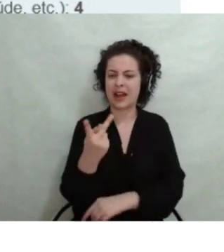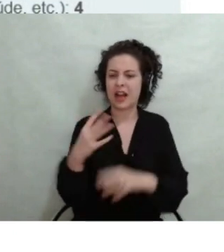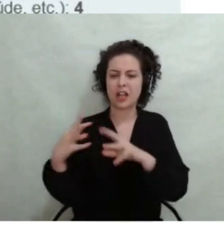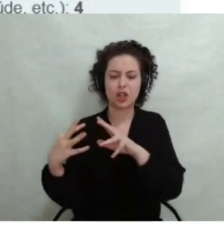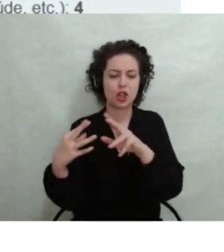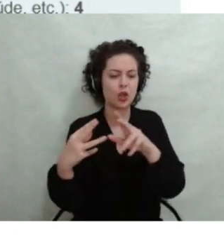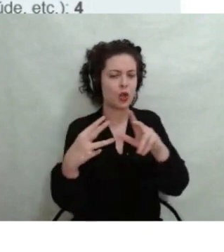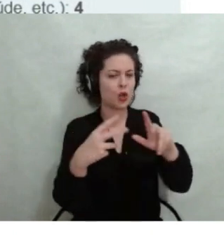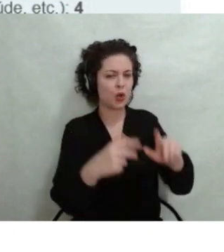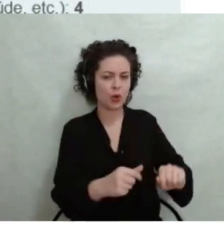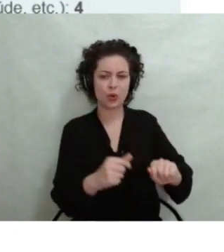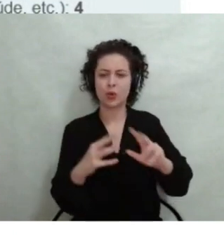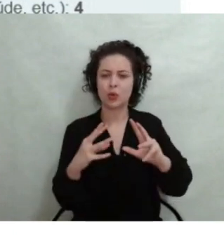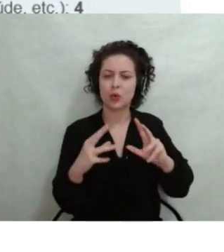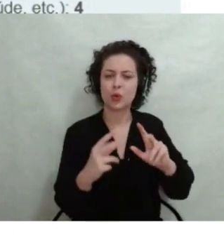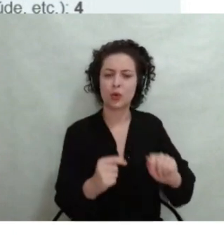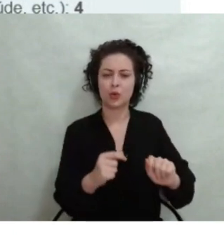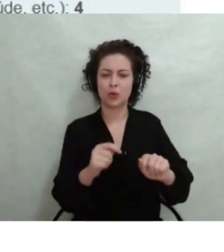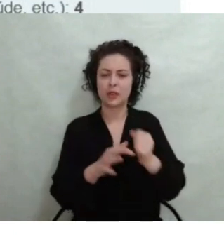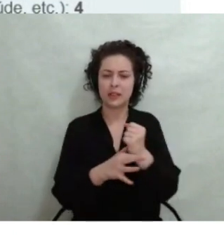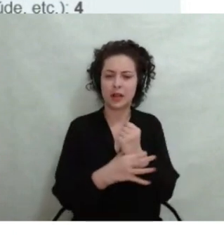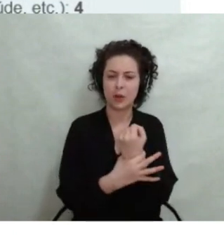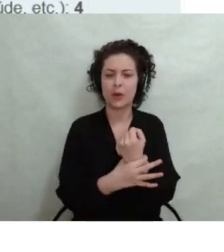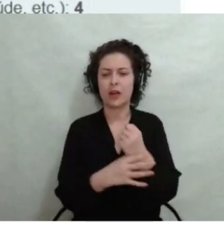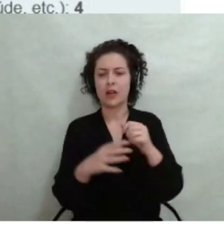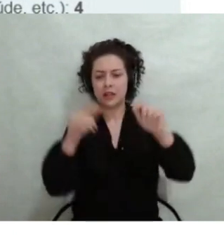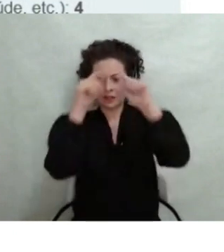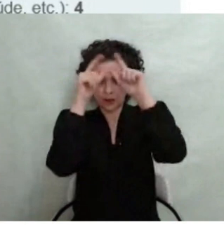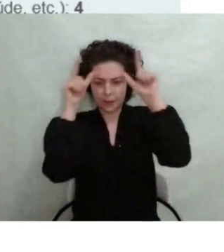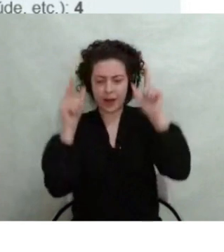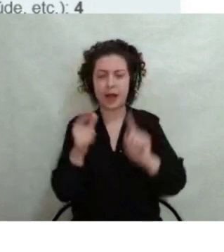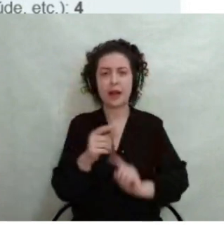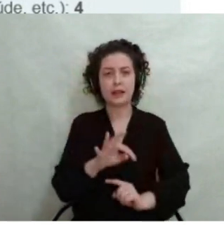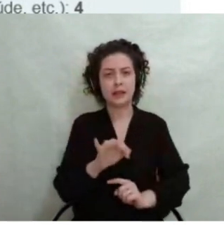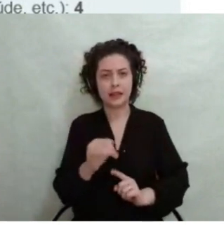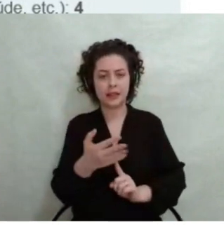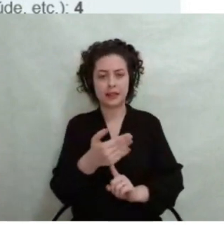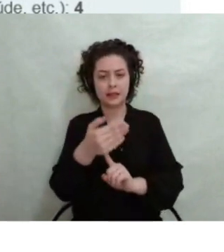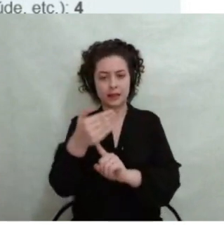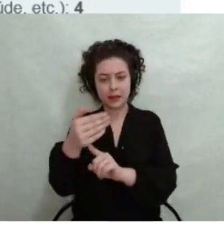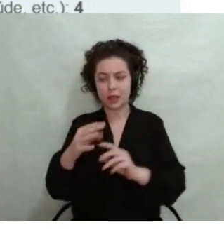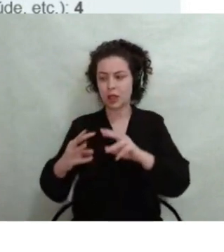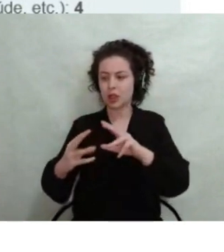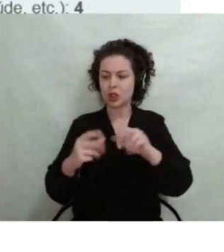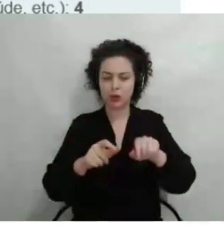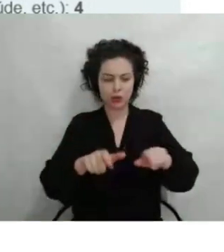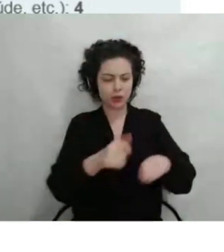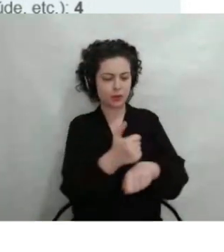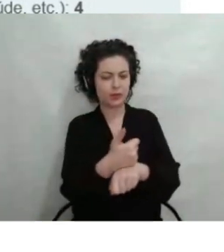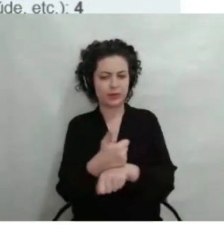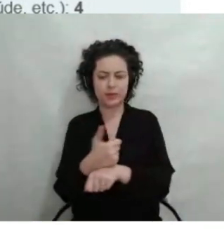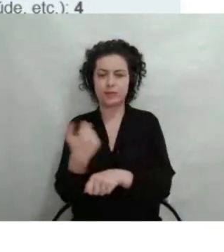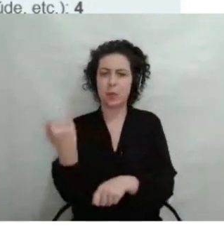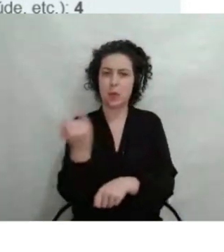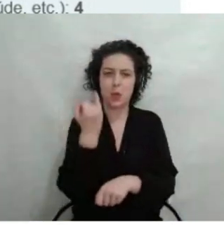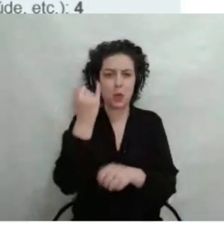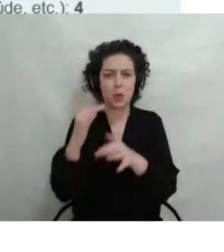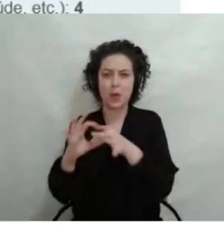SESMIT, gerência de enfermagem, tecnologia da informação, todos eles foram importantes, sem nenhuma